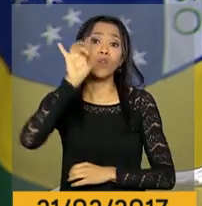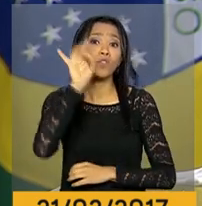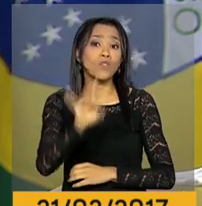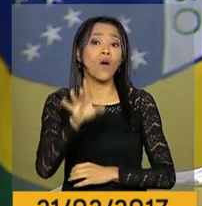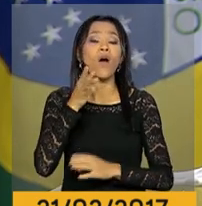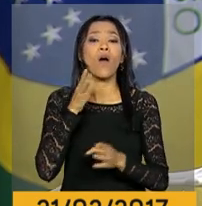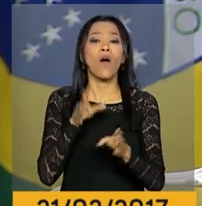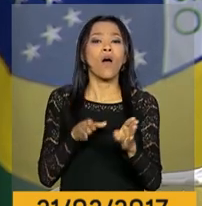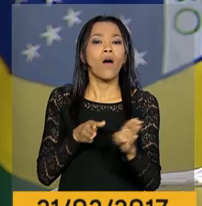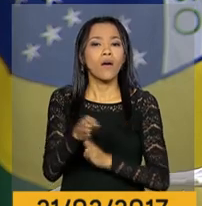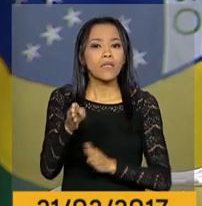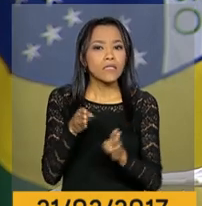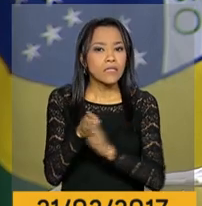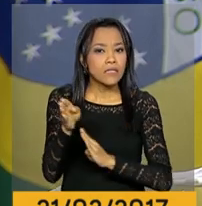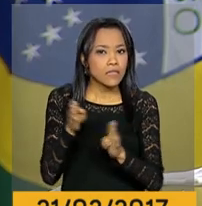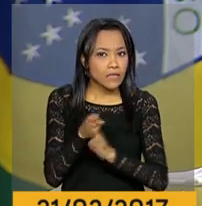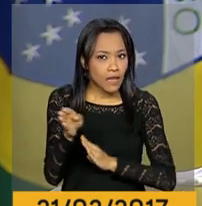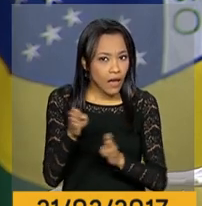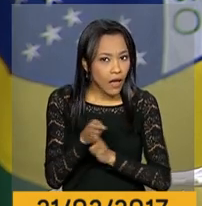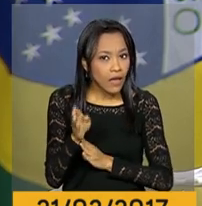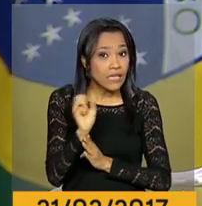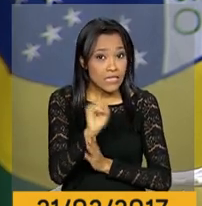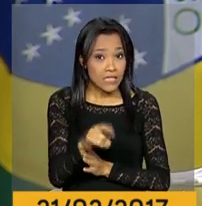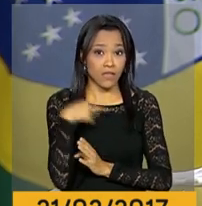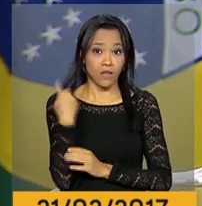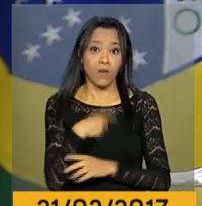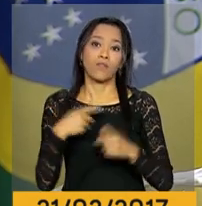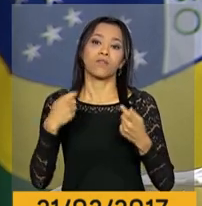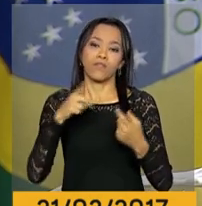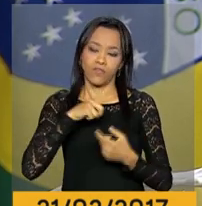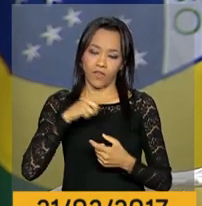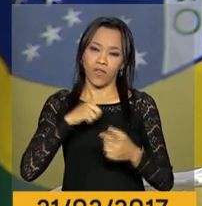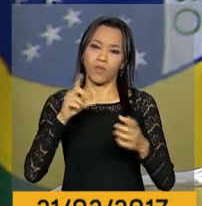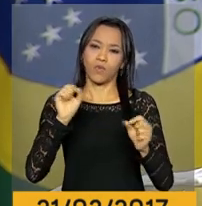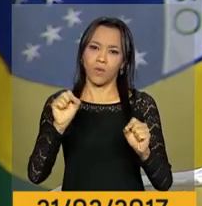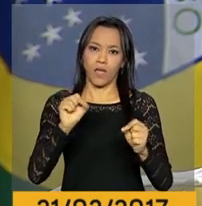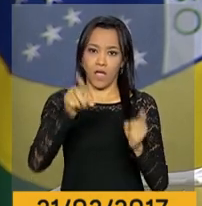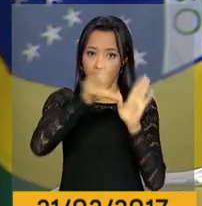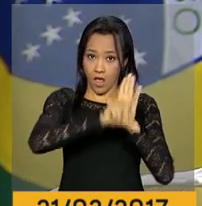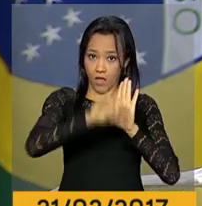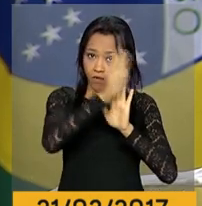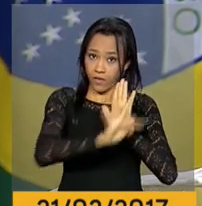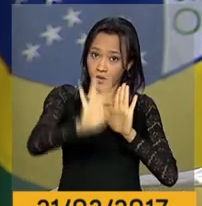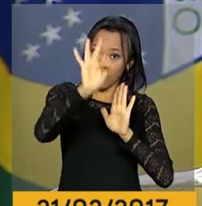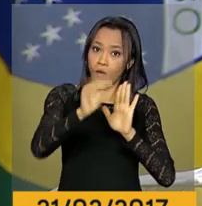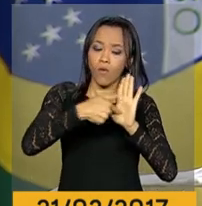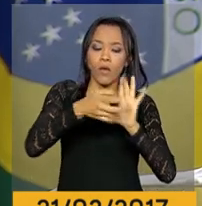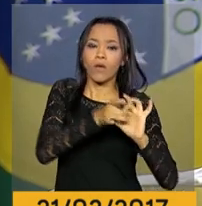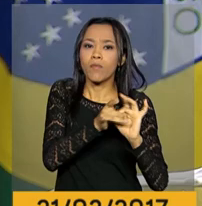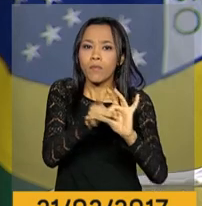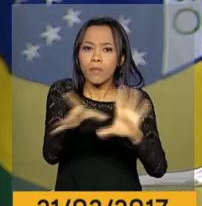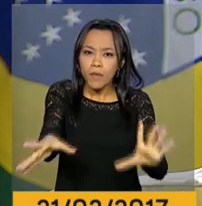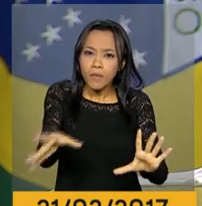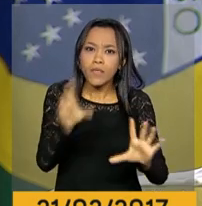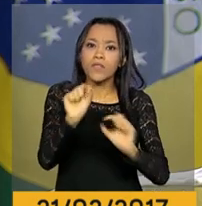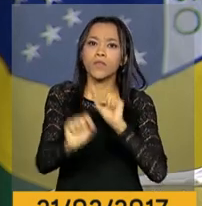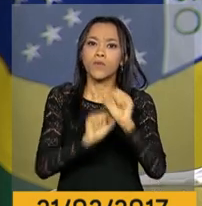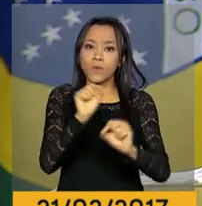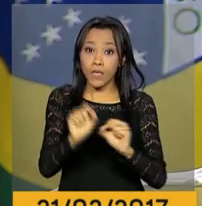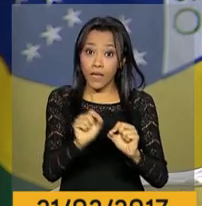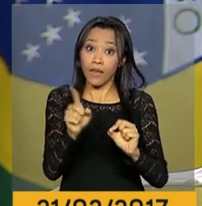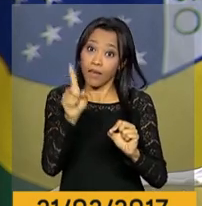auxiliar a união Federal eh se nós tivermos esta conjugação a lei federal autorizadora das chamadas